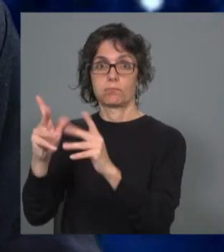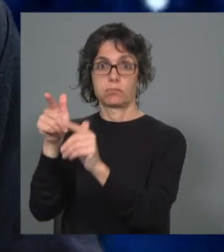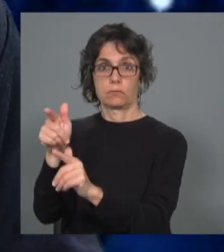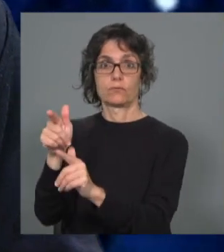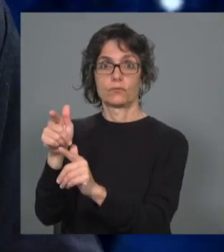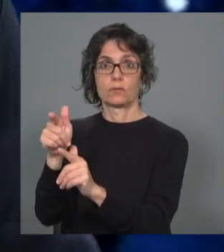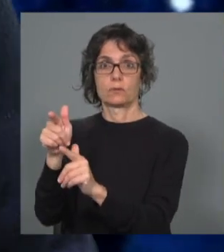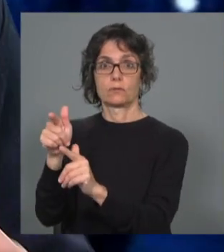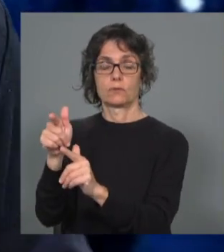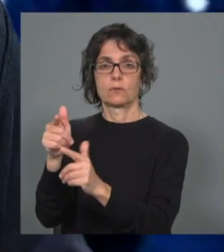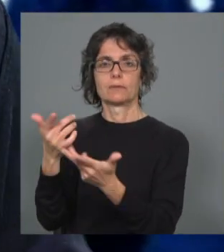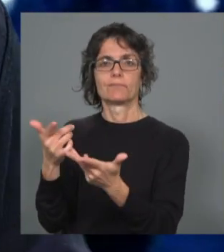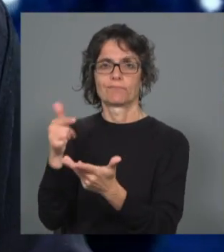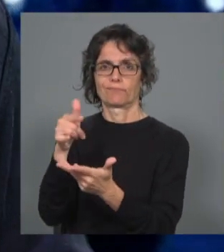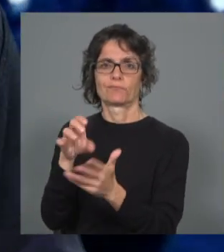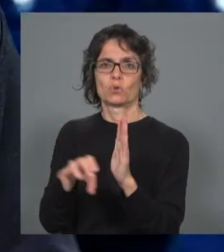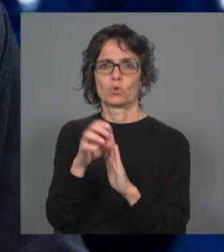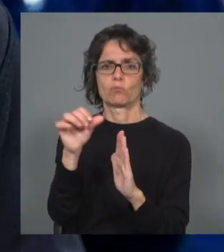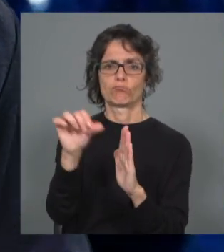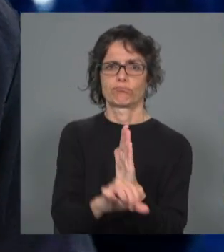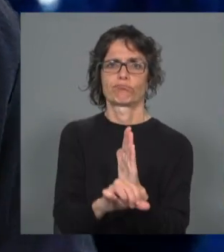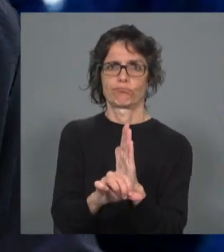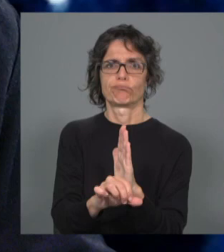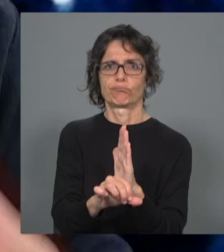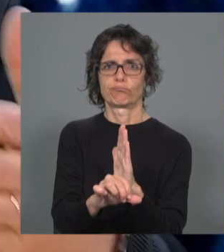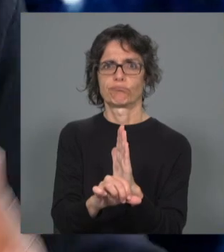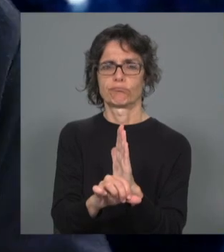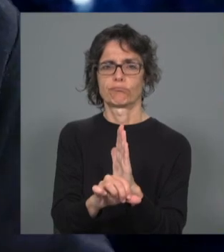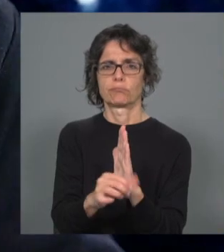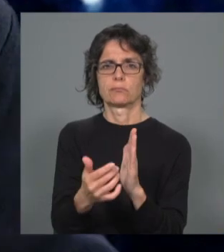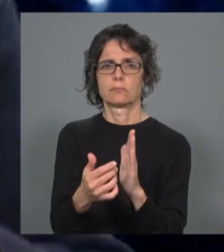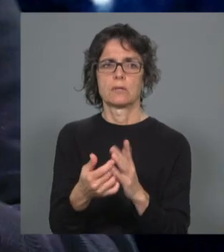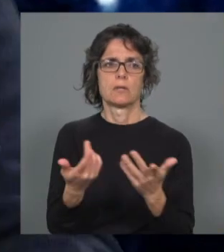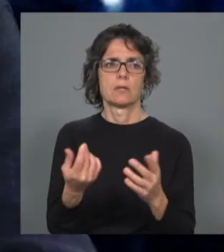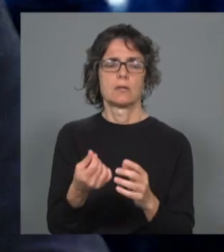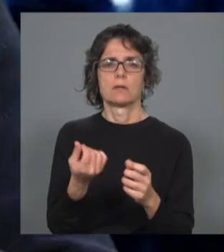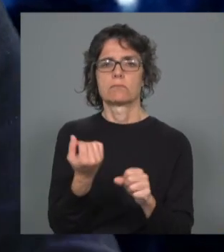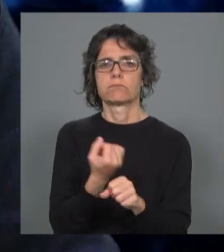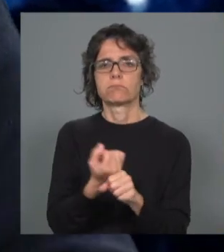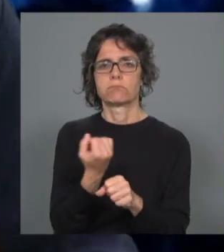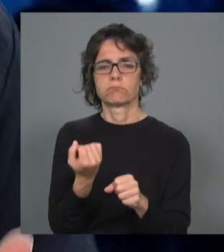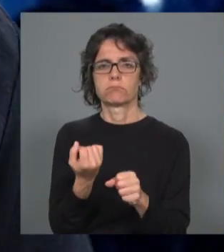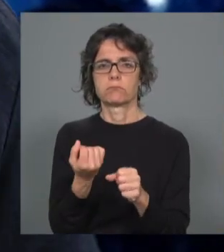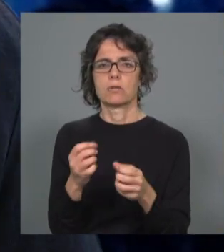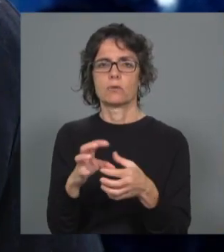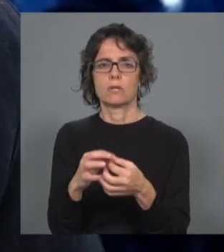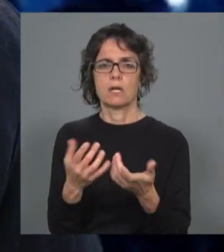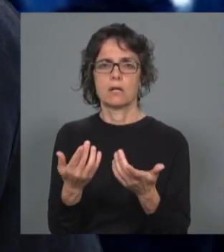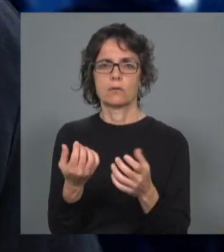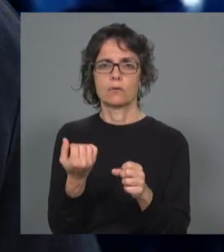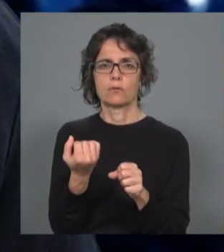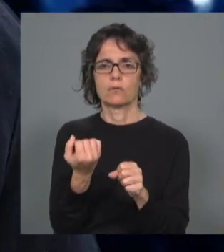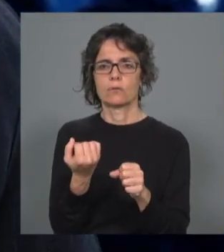ficaram com muito piores condições. Portanto, o emprego das vendas, do pequeno serviço, etc., ficaram impossibilitados